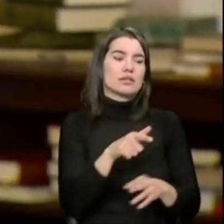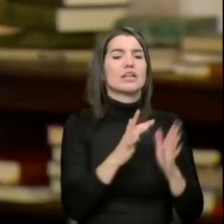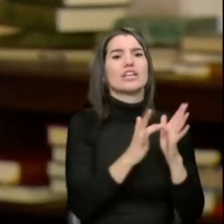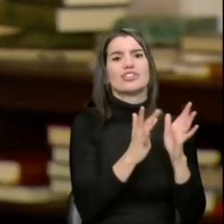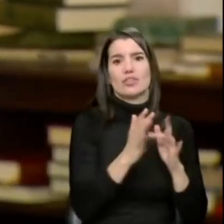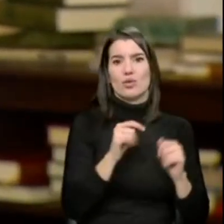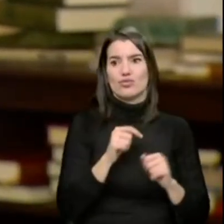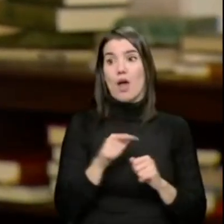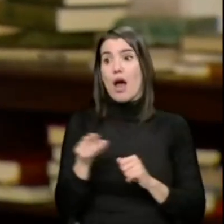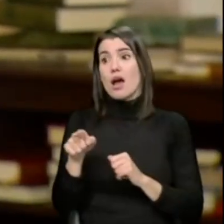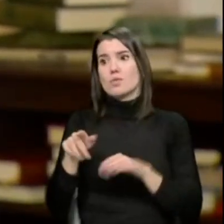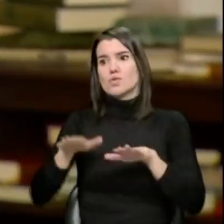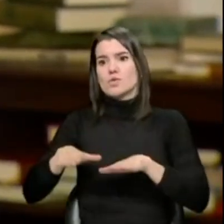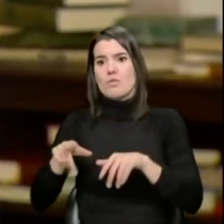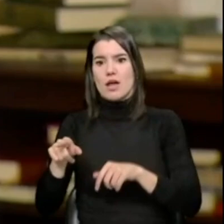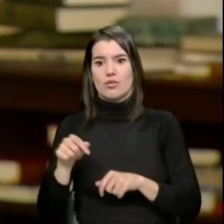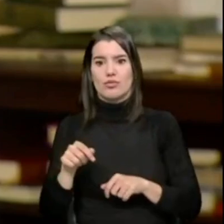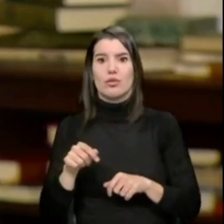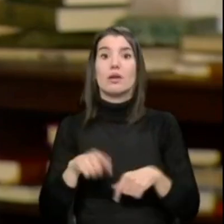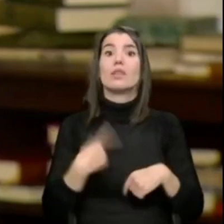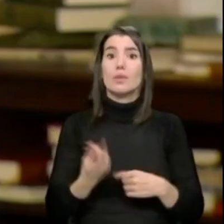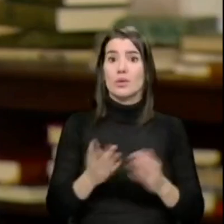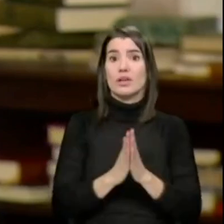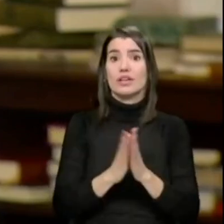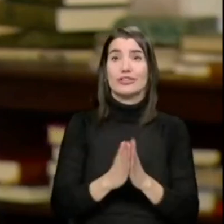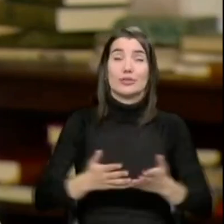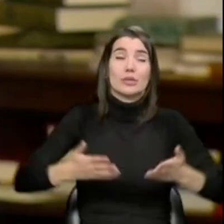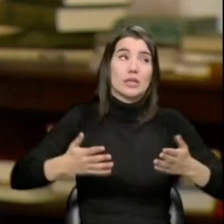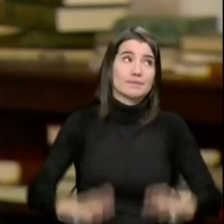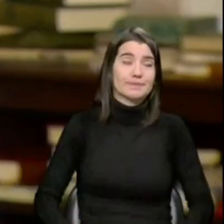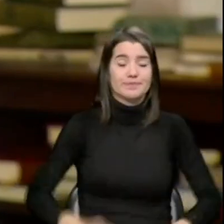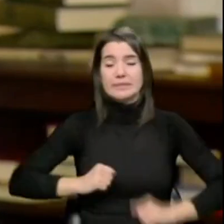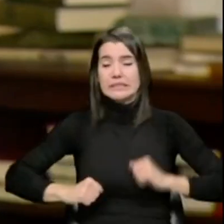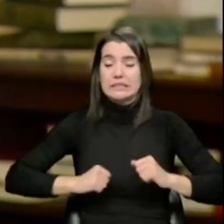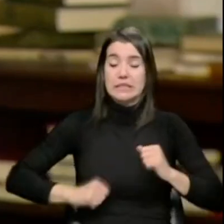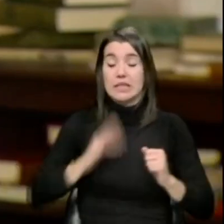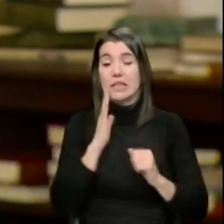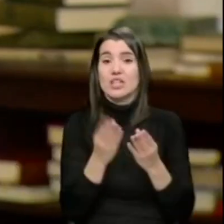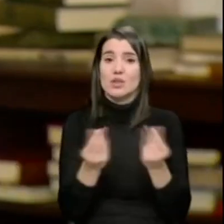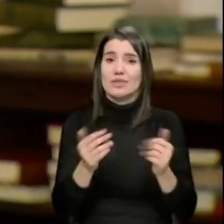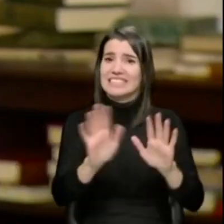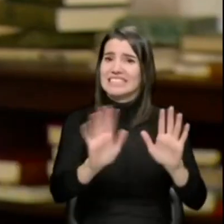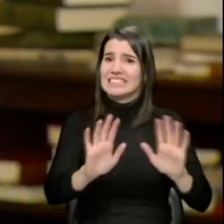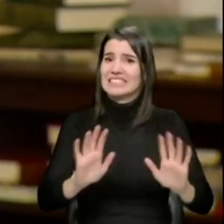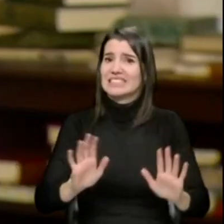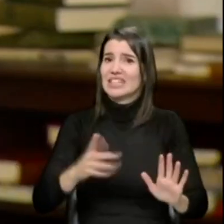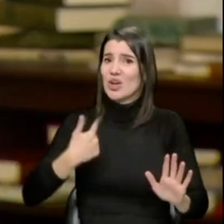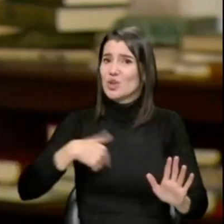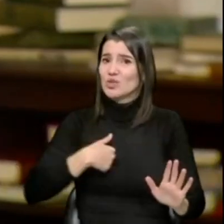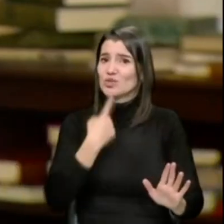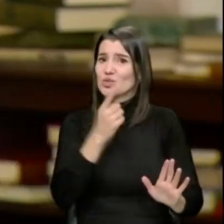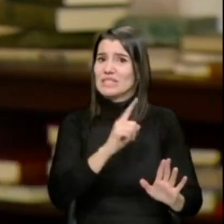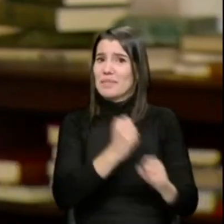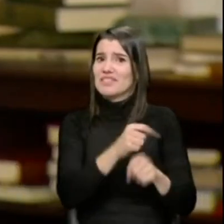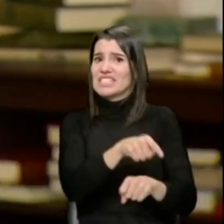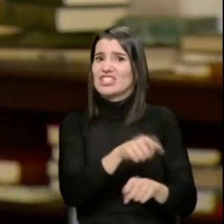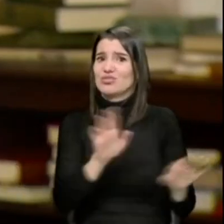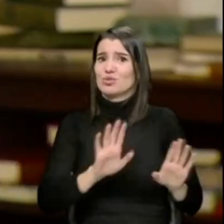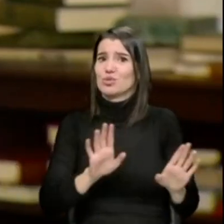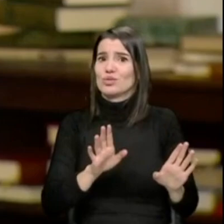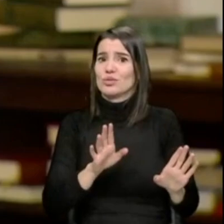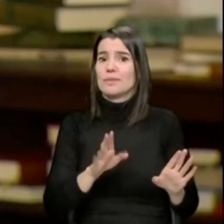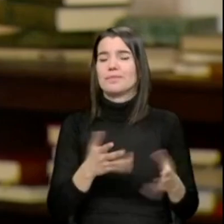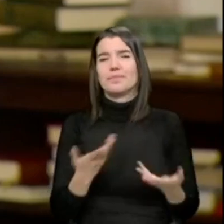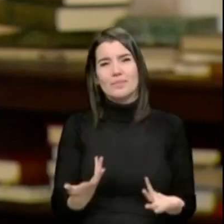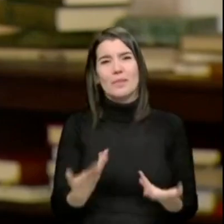são muçulmanos. E depois, as religiões, coitadas, têm que vir lá rapidamente tentar resolver e dizer, não, mas nós não dissemos para fazer isso e tudo mais. Portanto, é